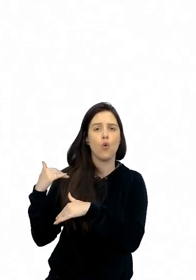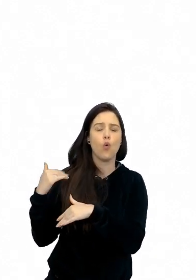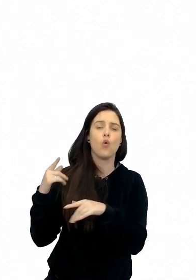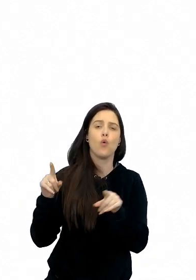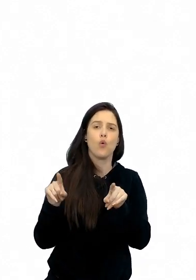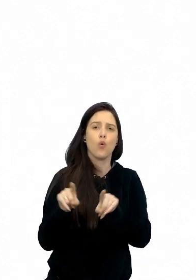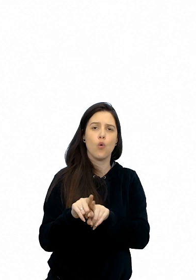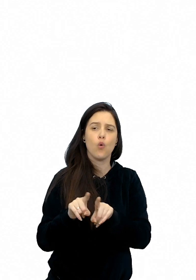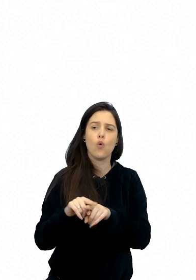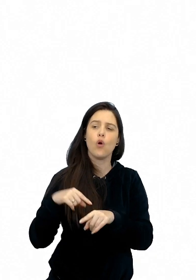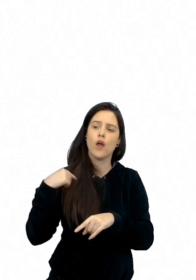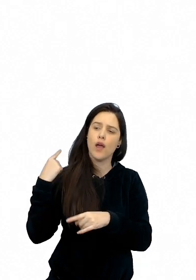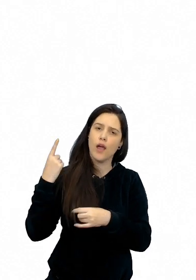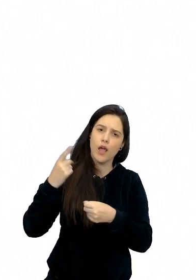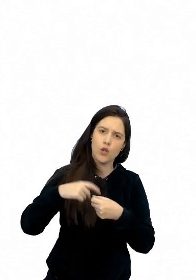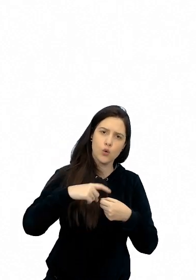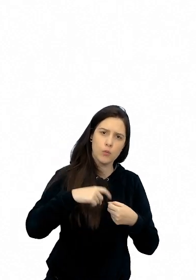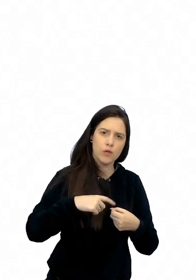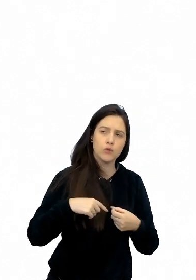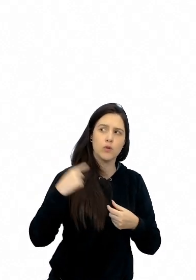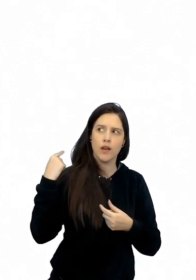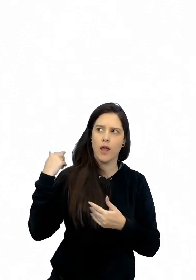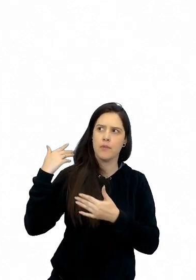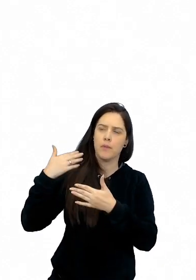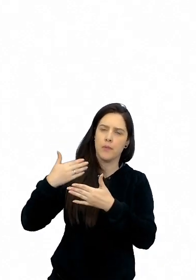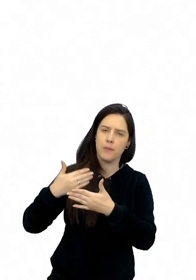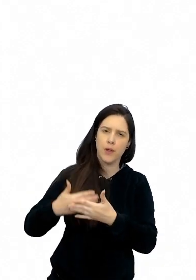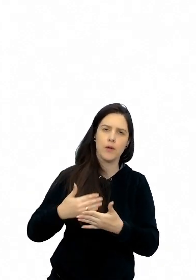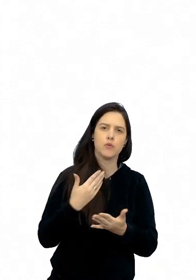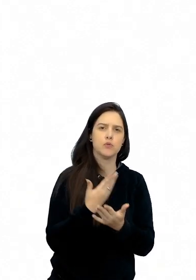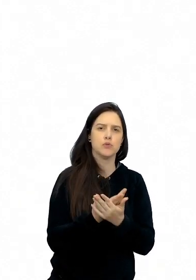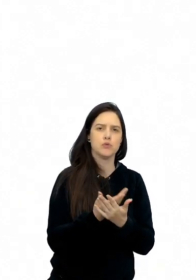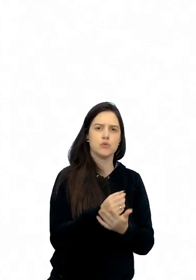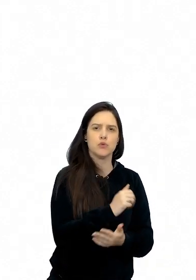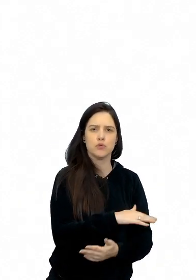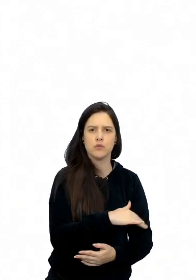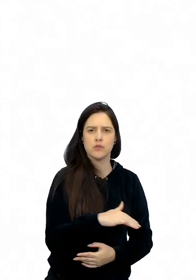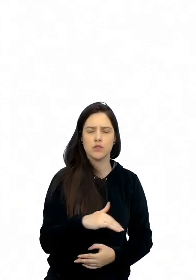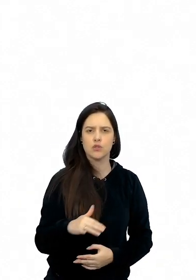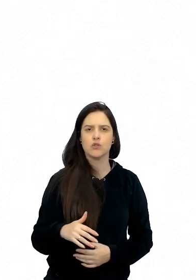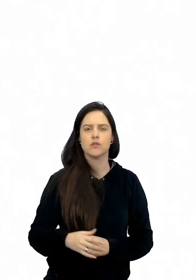também retomando as etapas anteriores, que às vezes os estudantes, né,